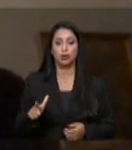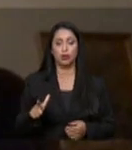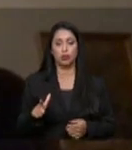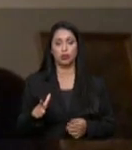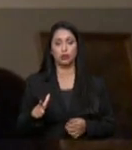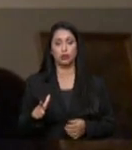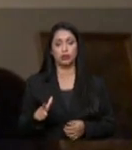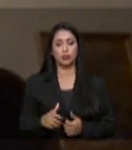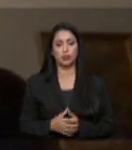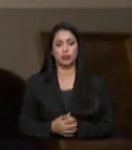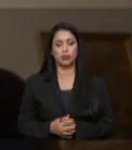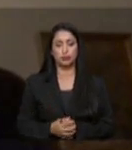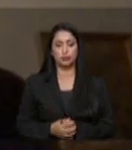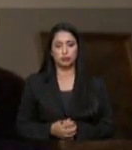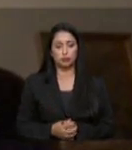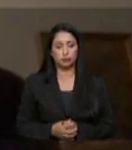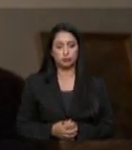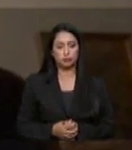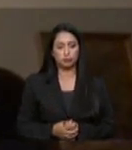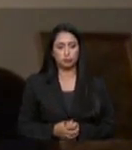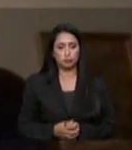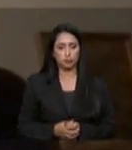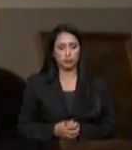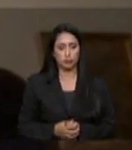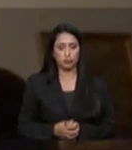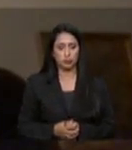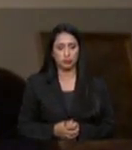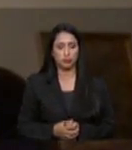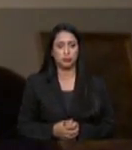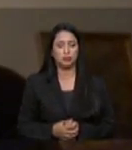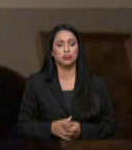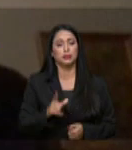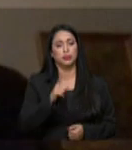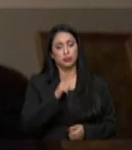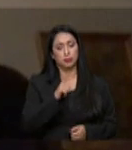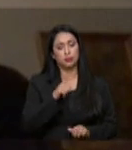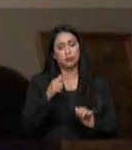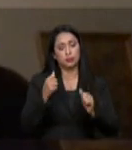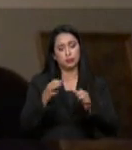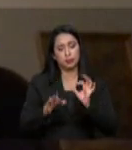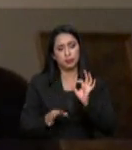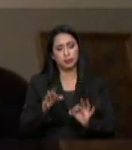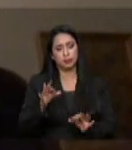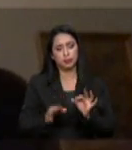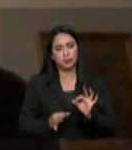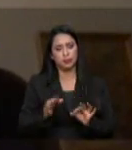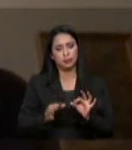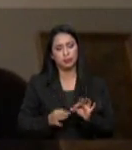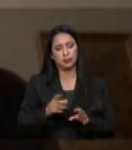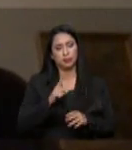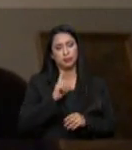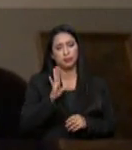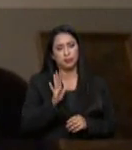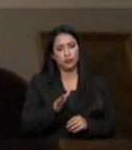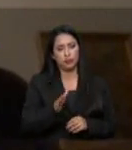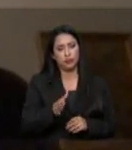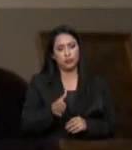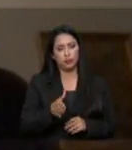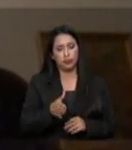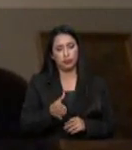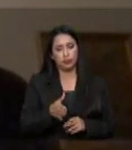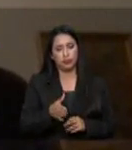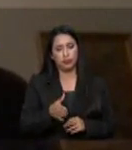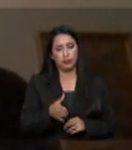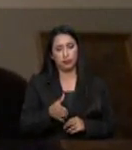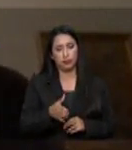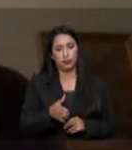que deve ser abordada e julgada diz respeito aquilo que já foi também considerado